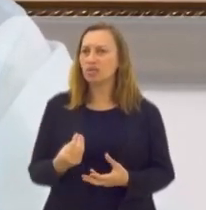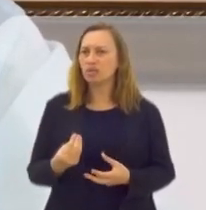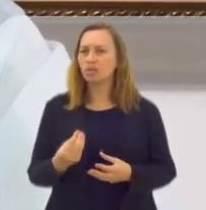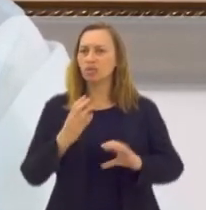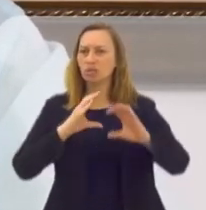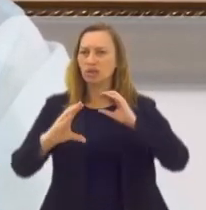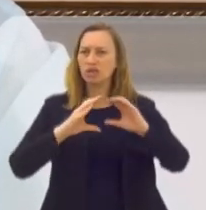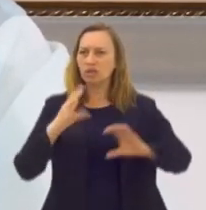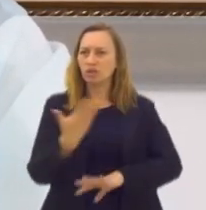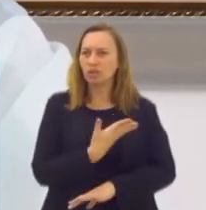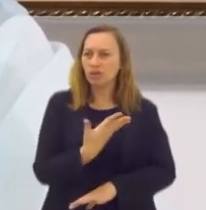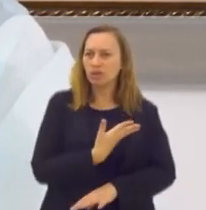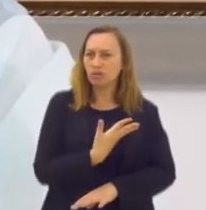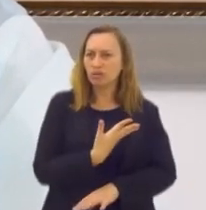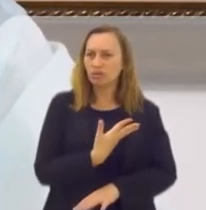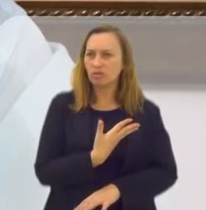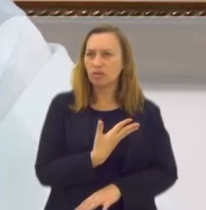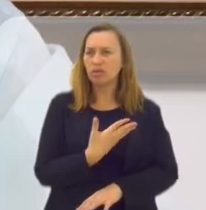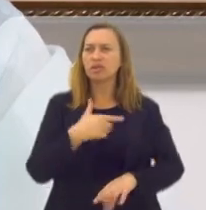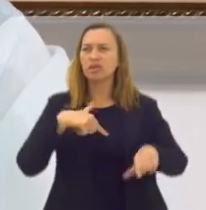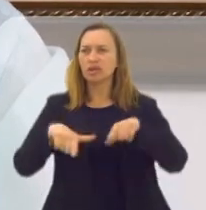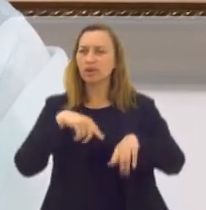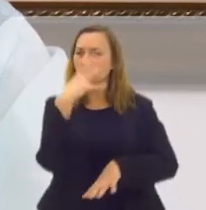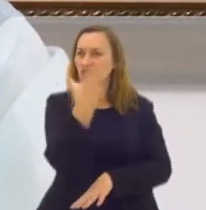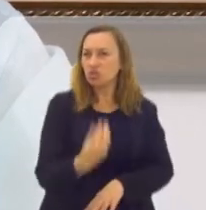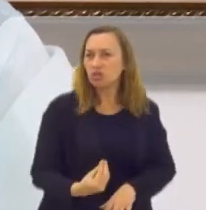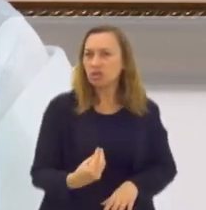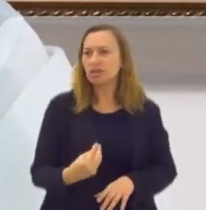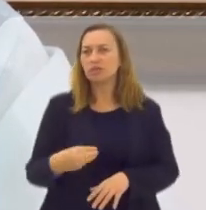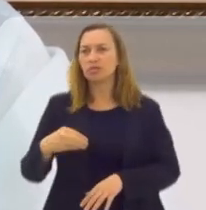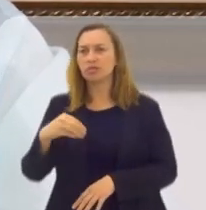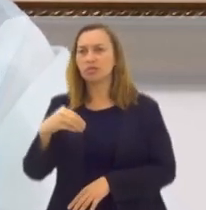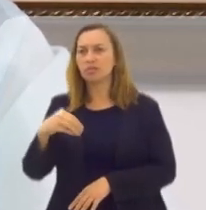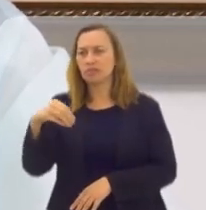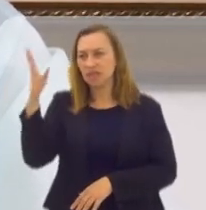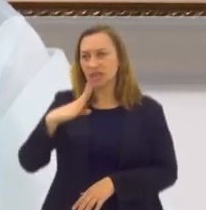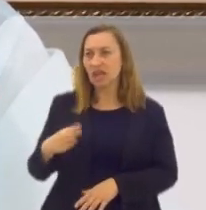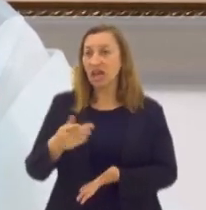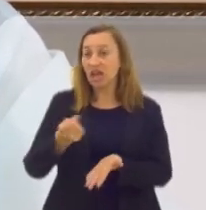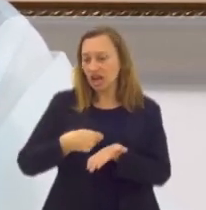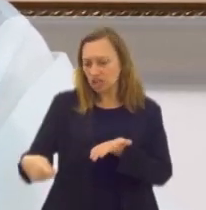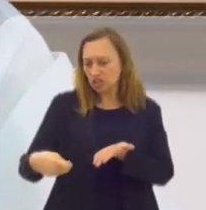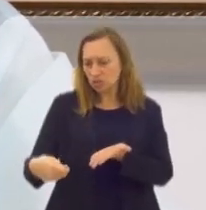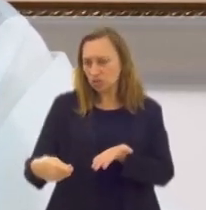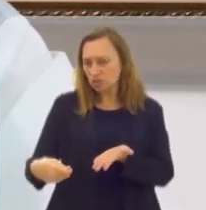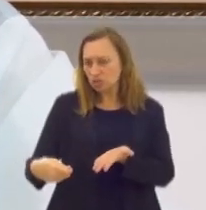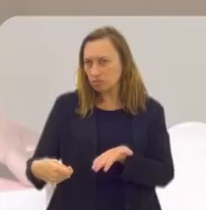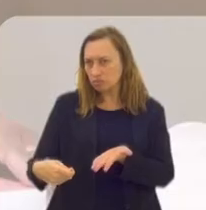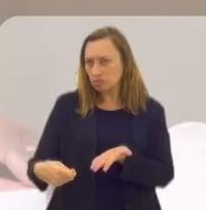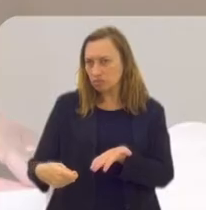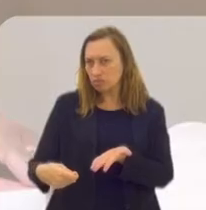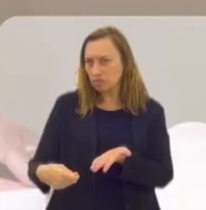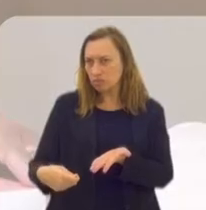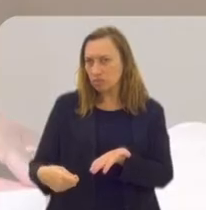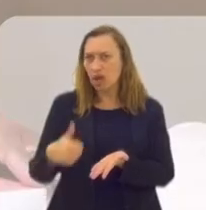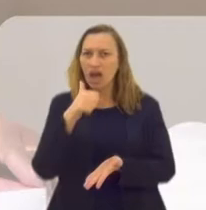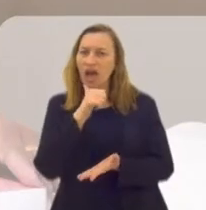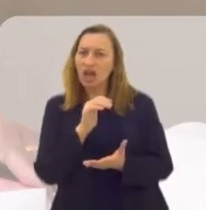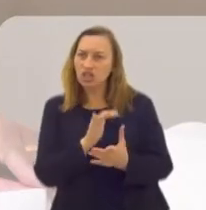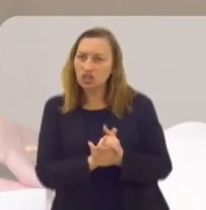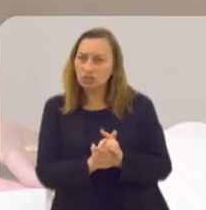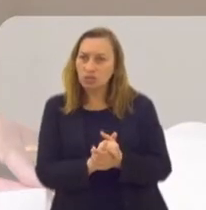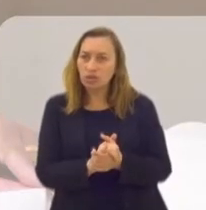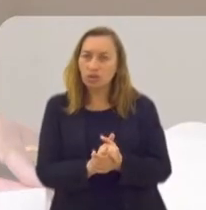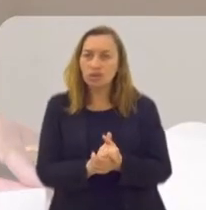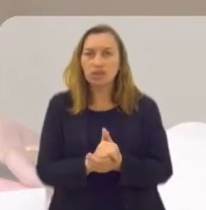de um companheiro nosso que foi trabalhador da Federação Espírita Brasileira e ele assinou. A